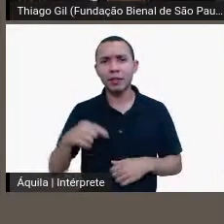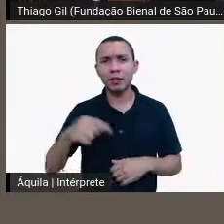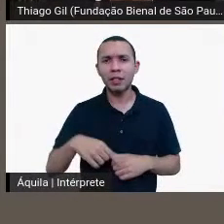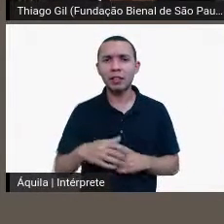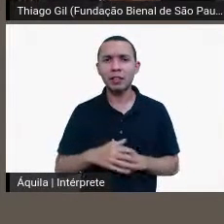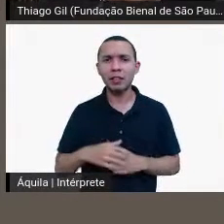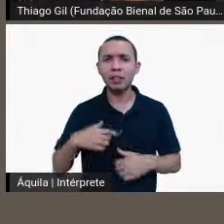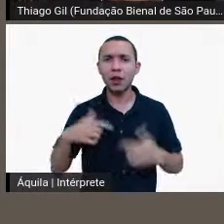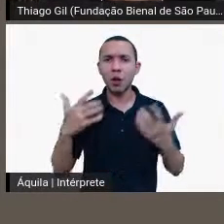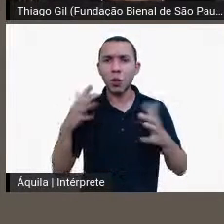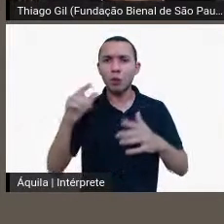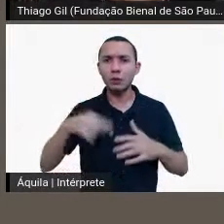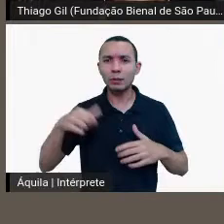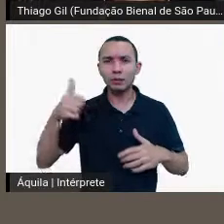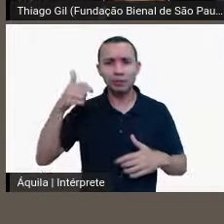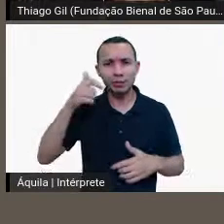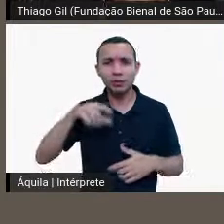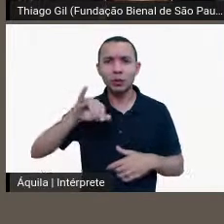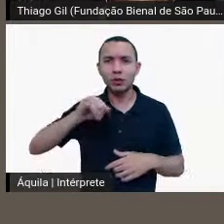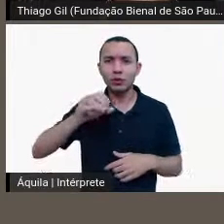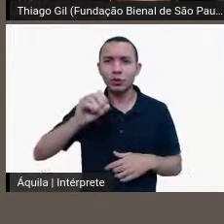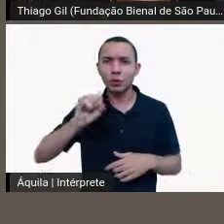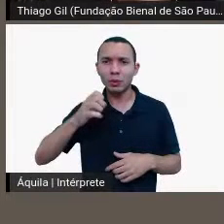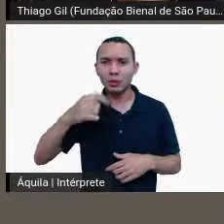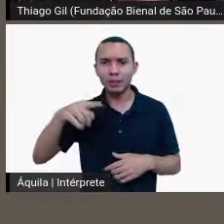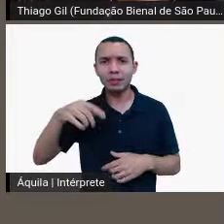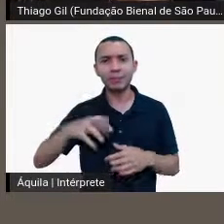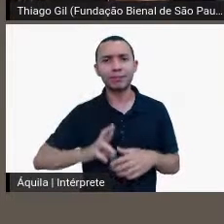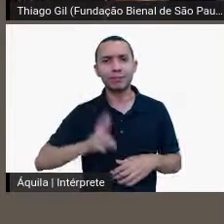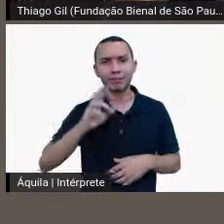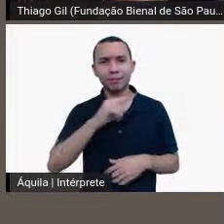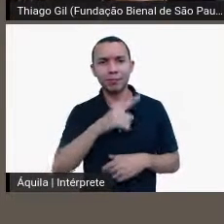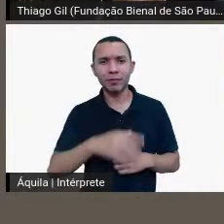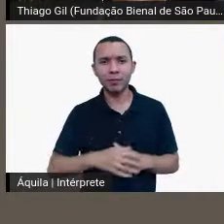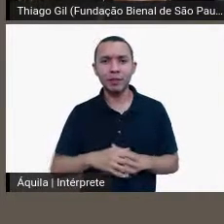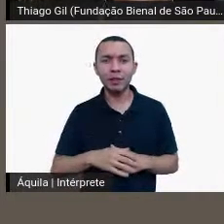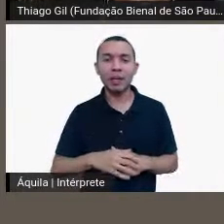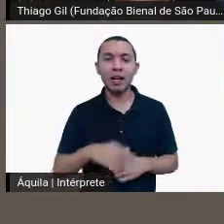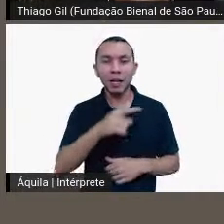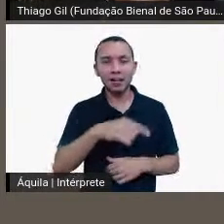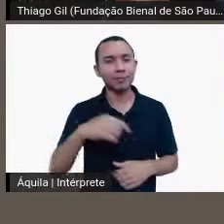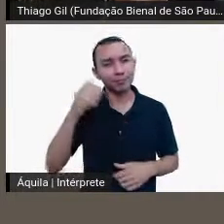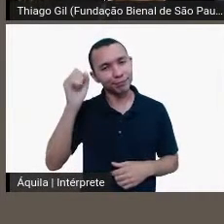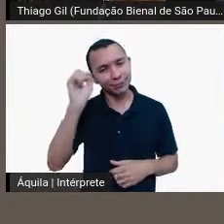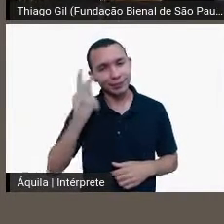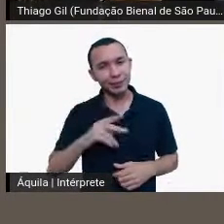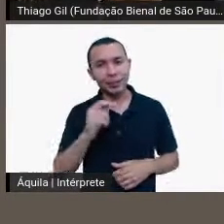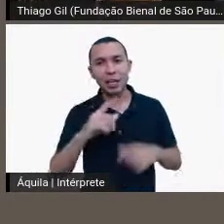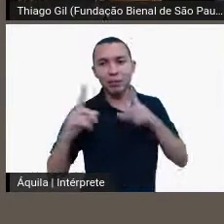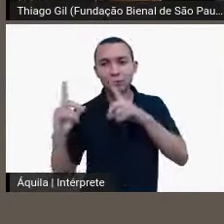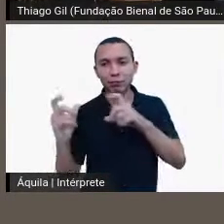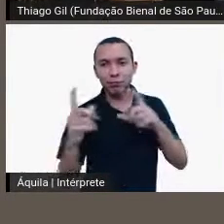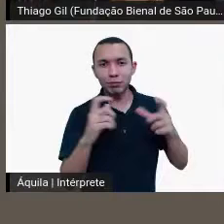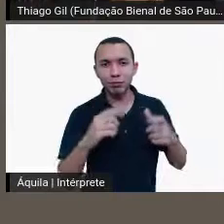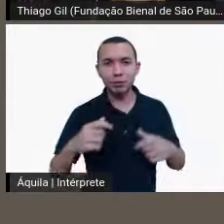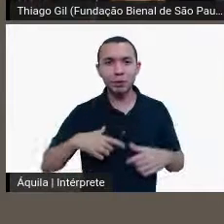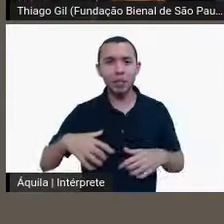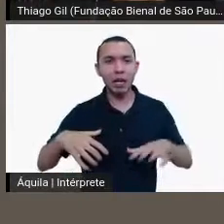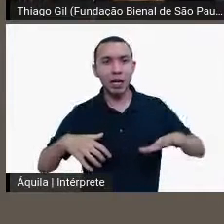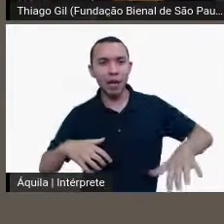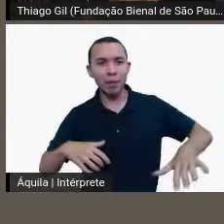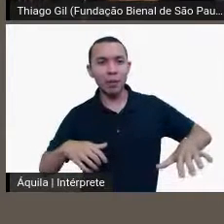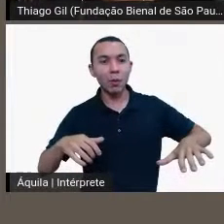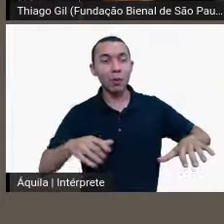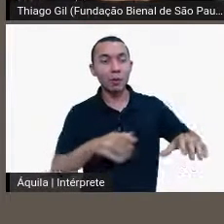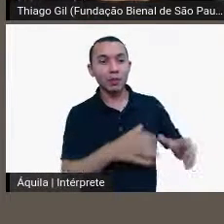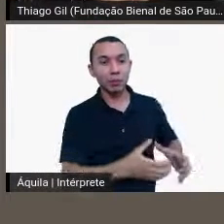do tal senhor José Quelinini. A sapeca da Cotita, depois que nós tiramos cada uma fotografia com a mão apoiada numa coluna